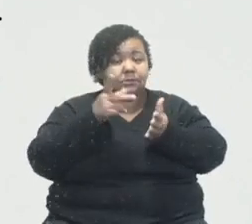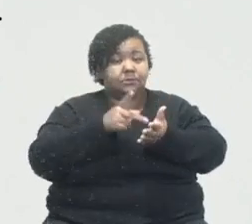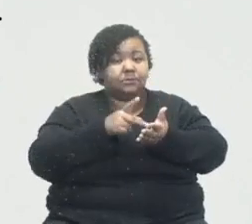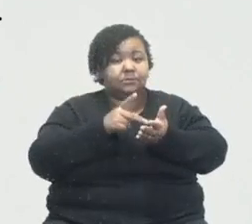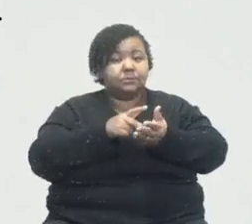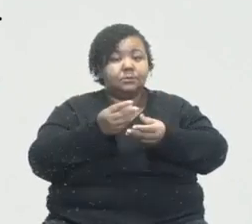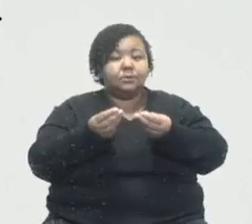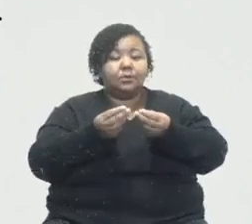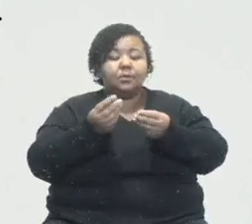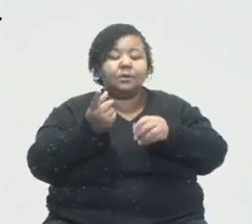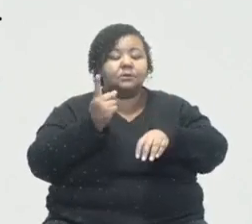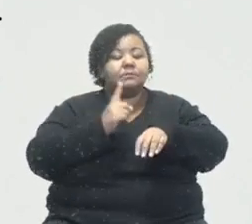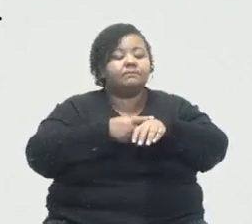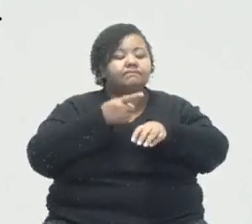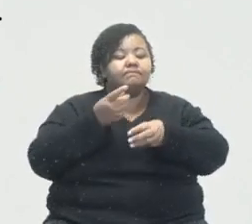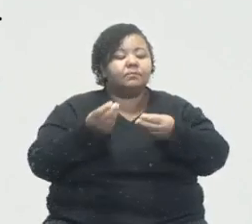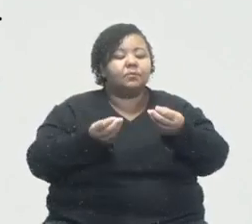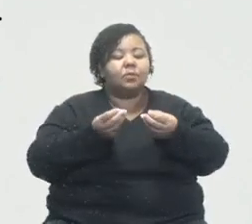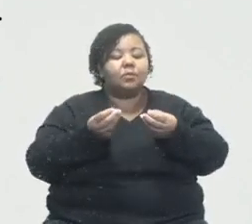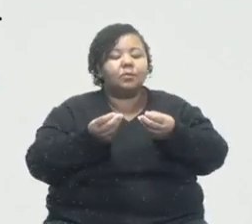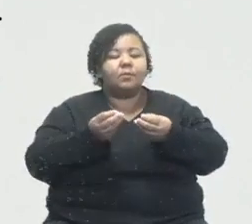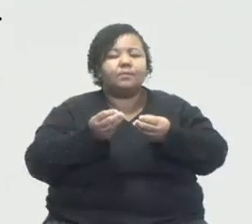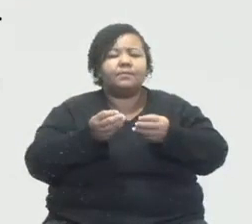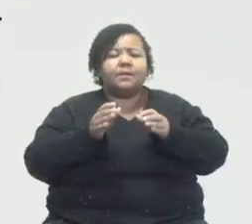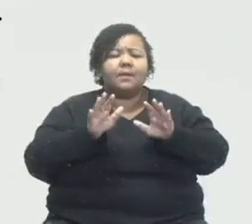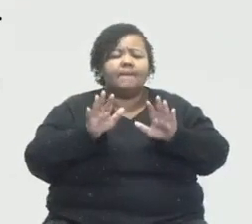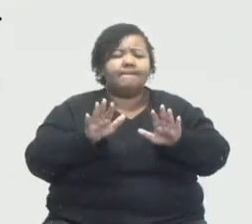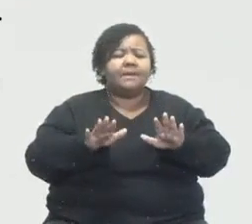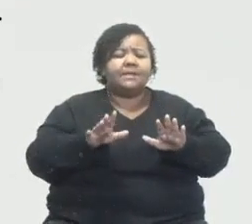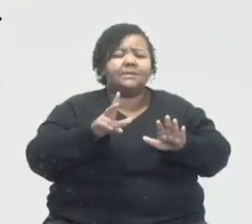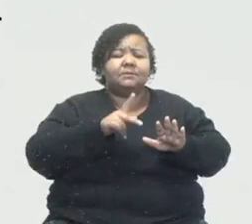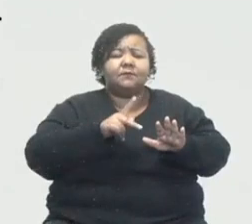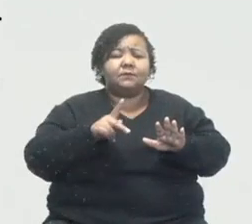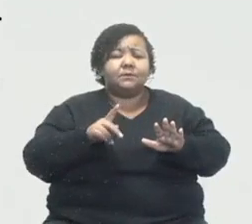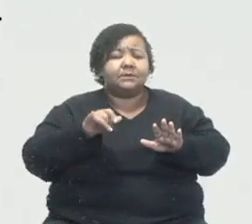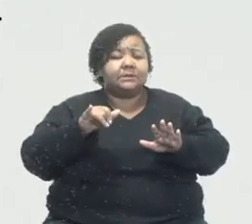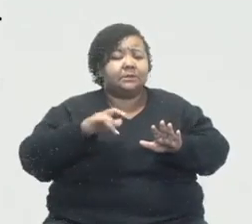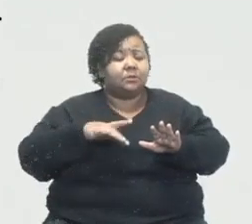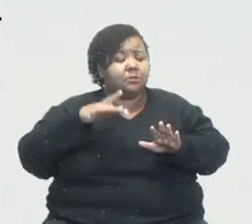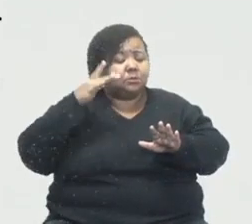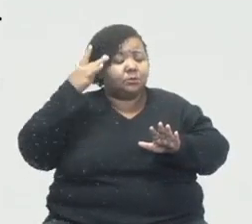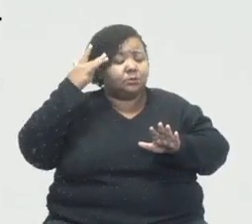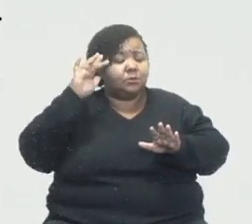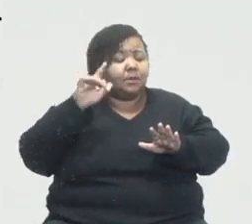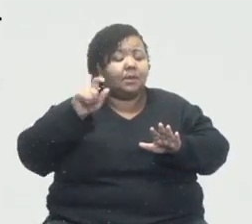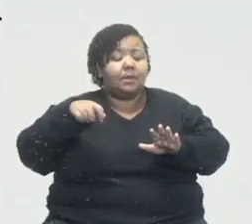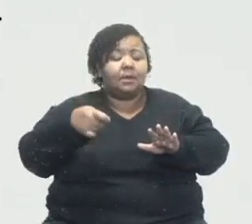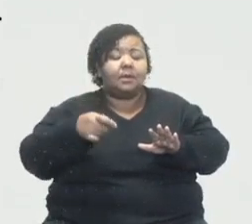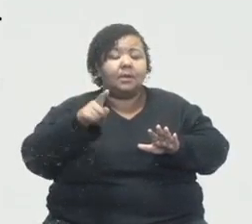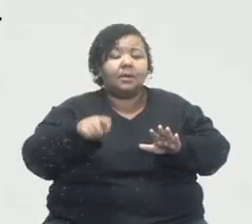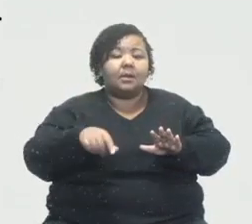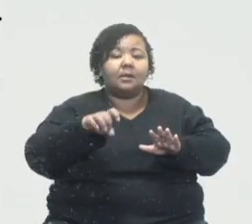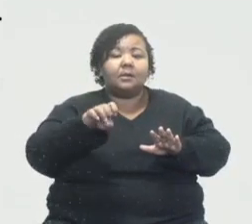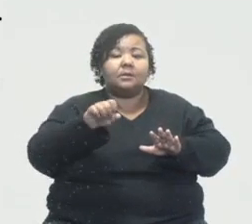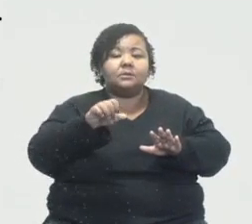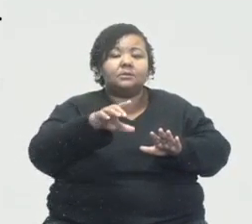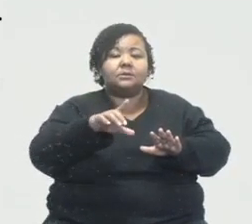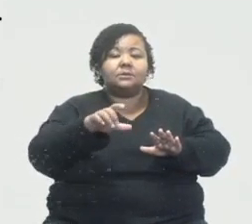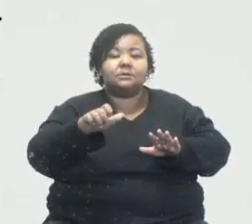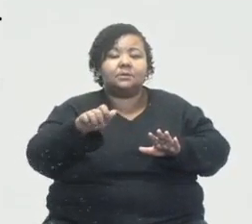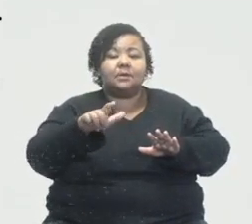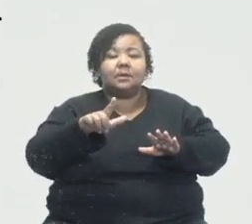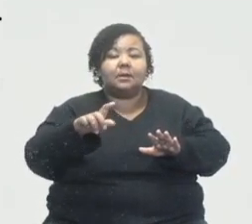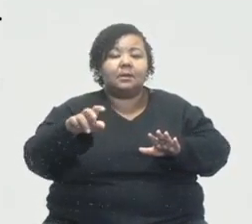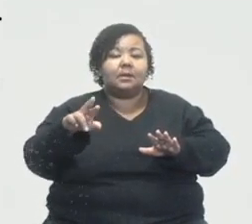gente pode encontrar essa situação. Mas, professora, e se eu não soubesse quem são esses escalares? Como eu faço? Você trabalha